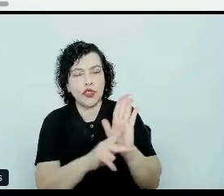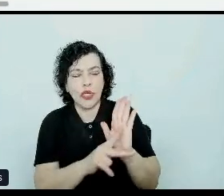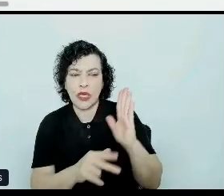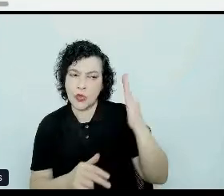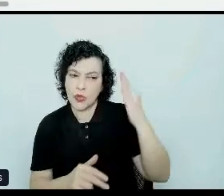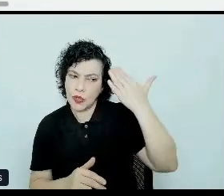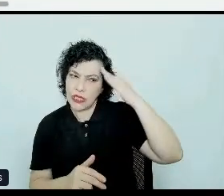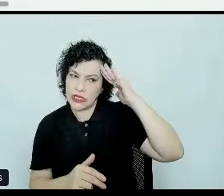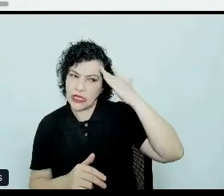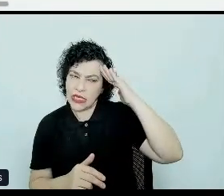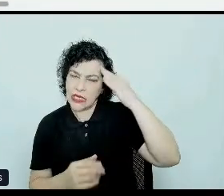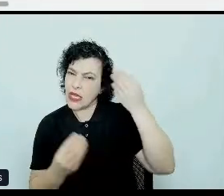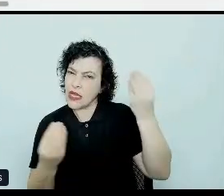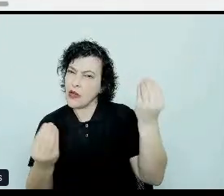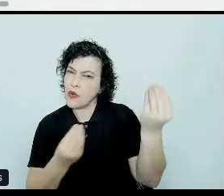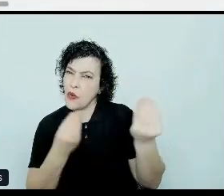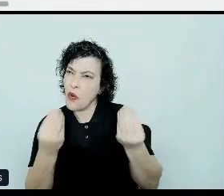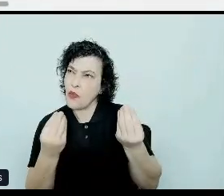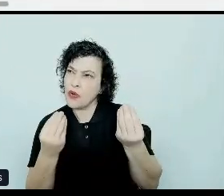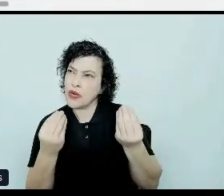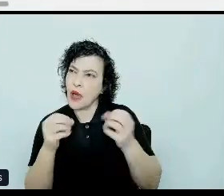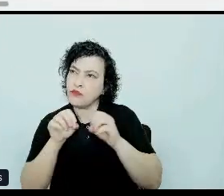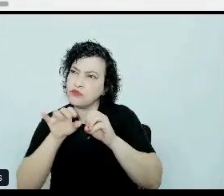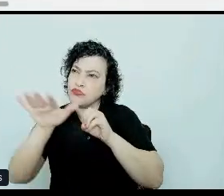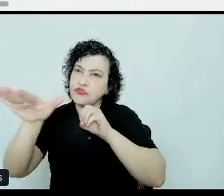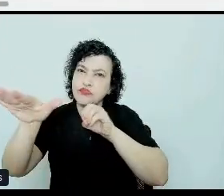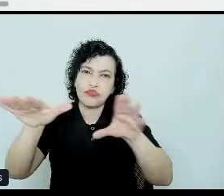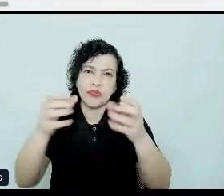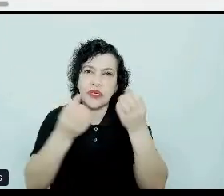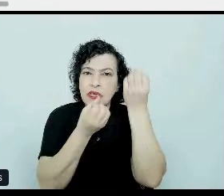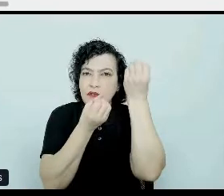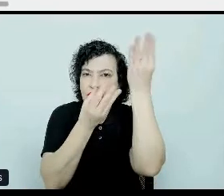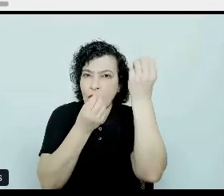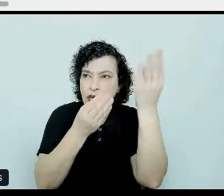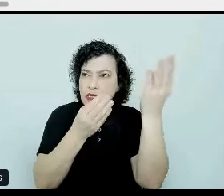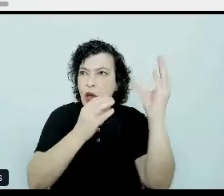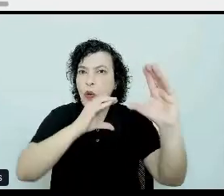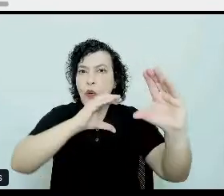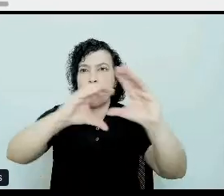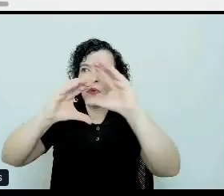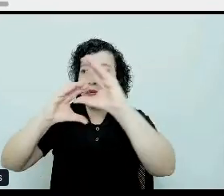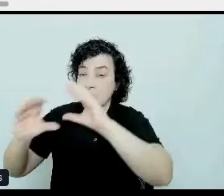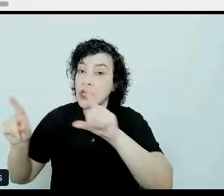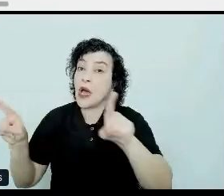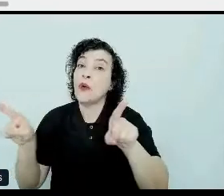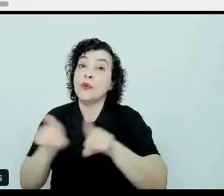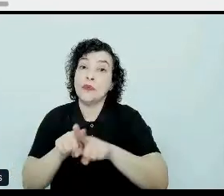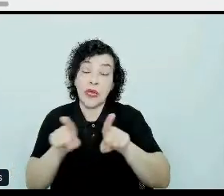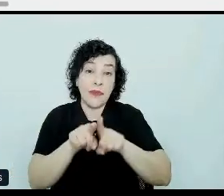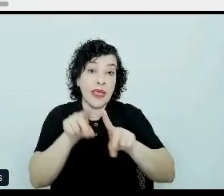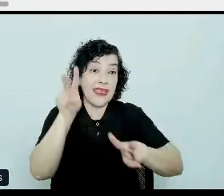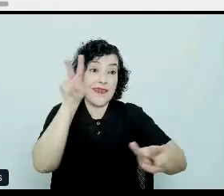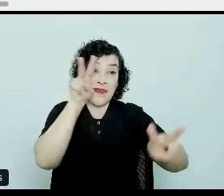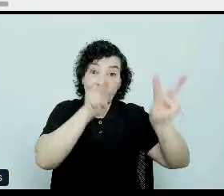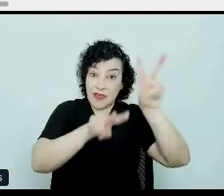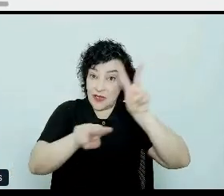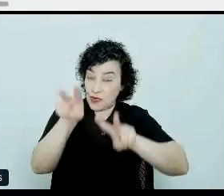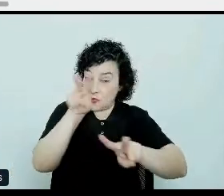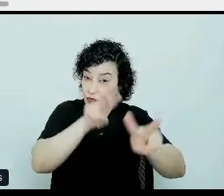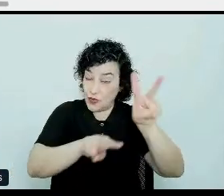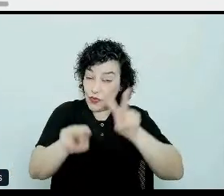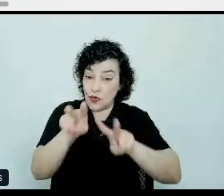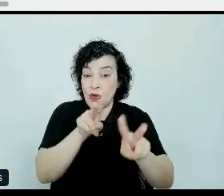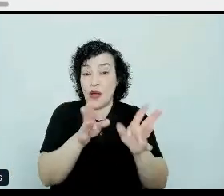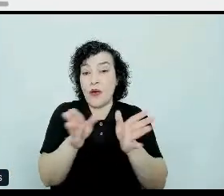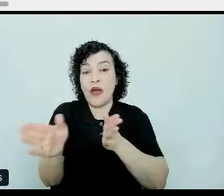quer comunicar, né, com seus usuários. Toda a parte visual que geralmente acaba, né, os requisitos de acessibilidade comumente acabam